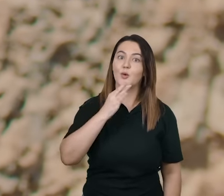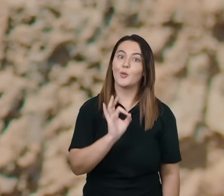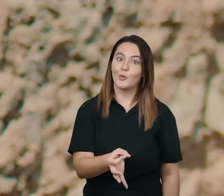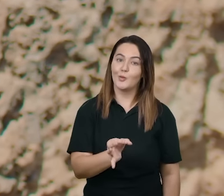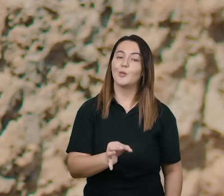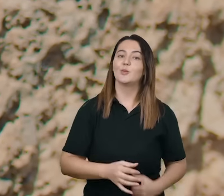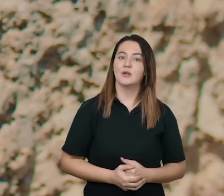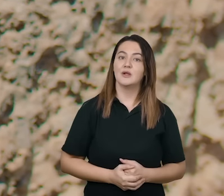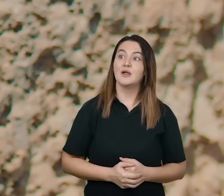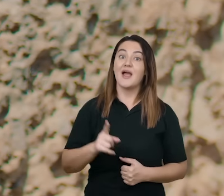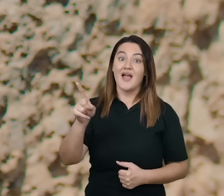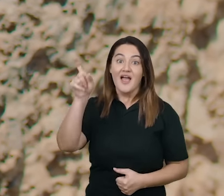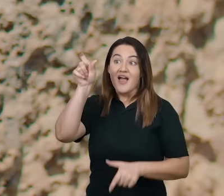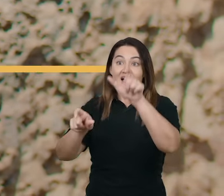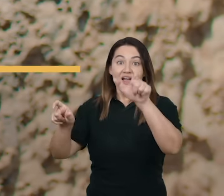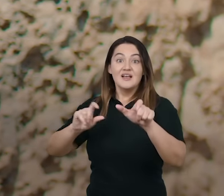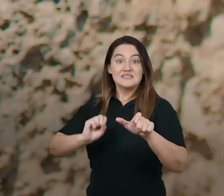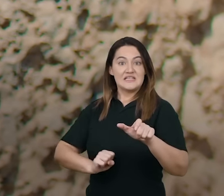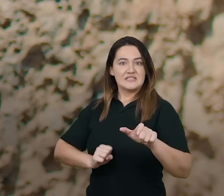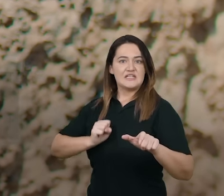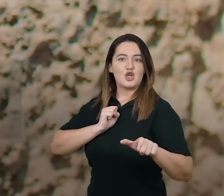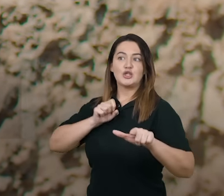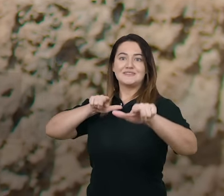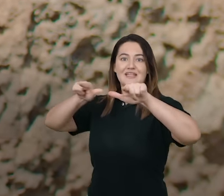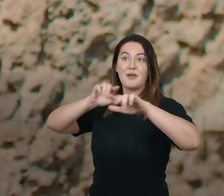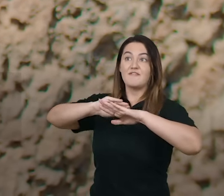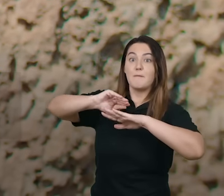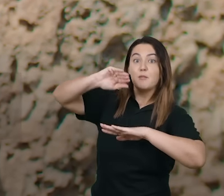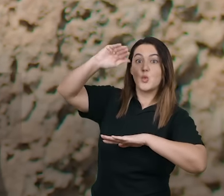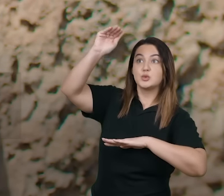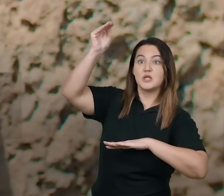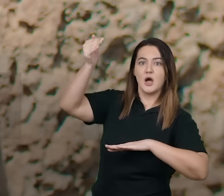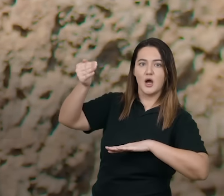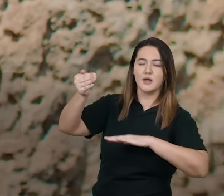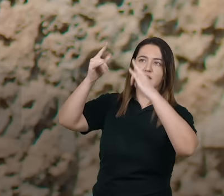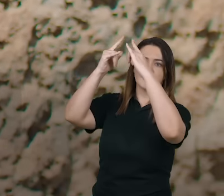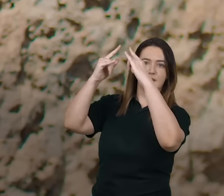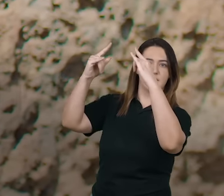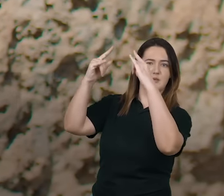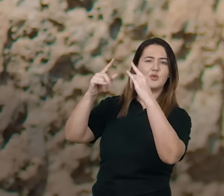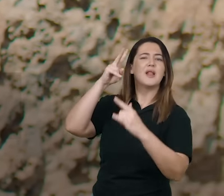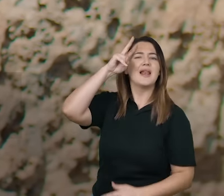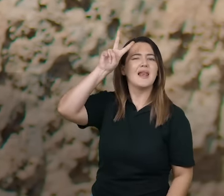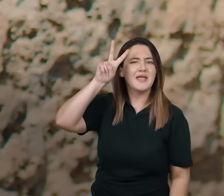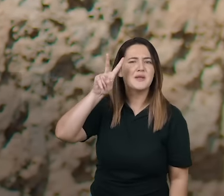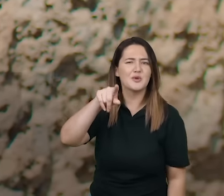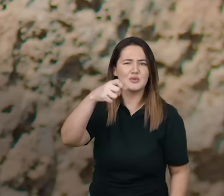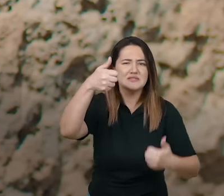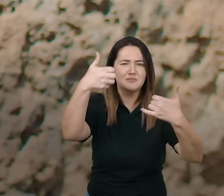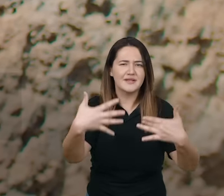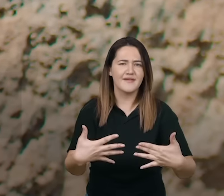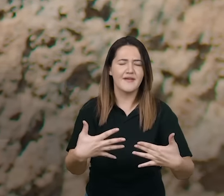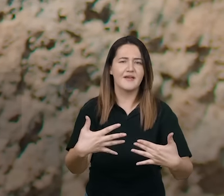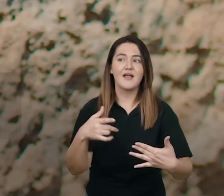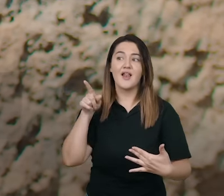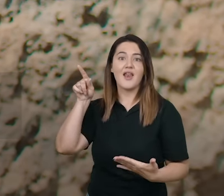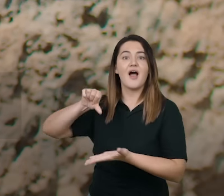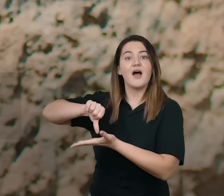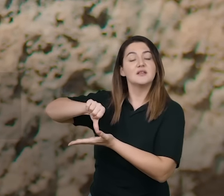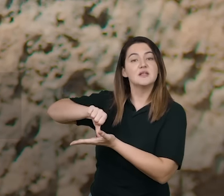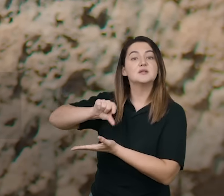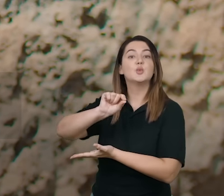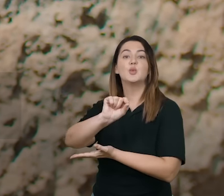Essas prostitutas, elas trabalhavam no alto da montanha, porque se você se lembrar, eu até expliquei isso quando estávamos em Atenas, que